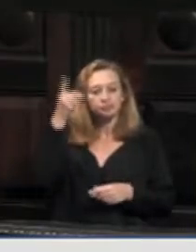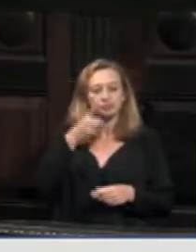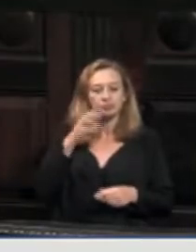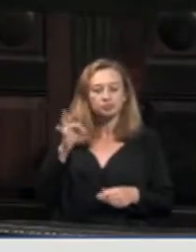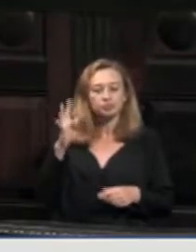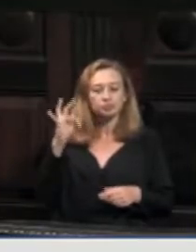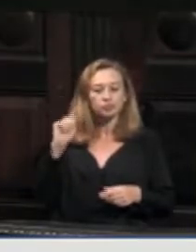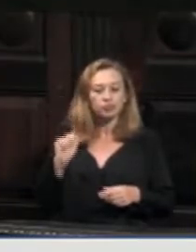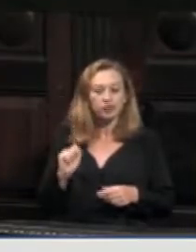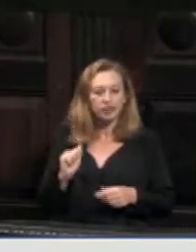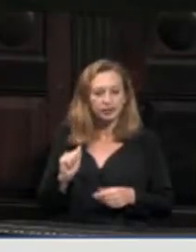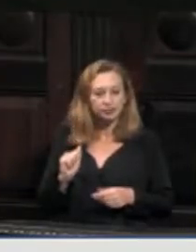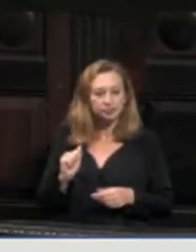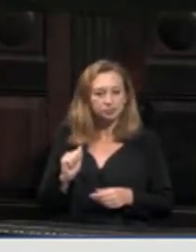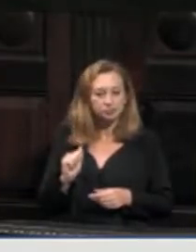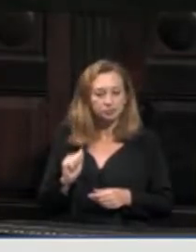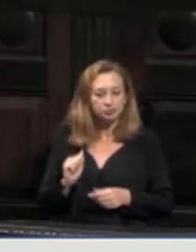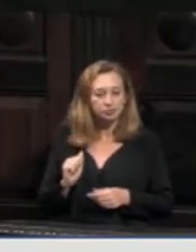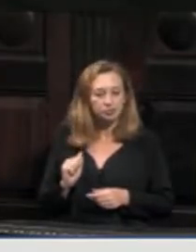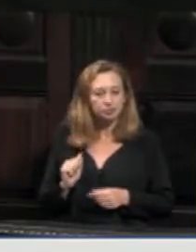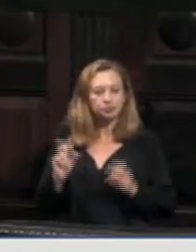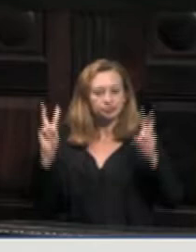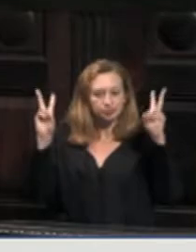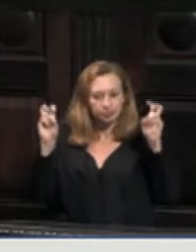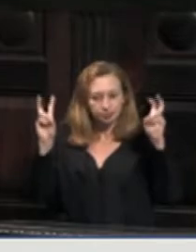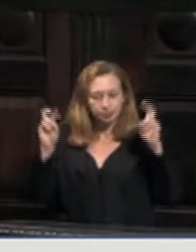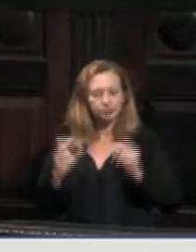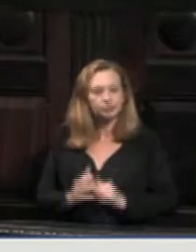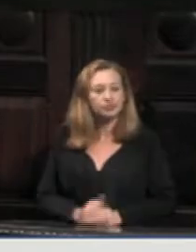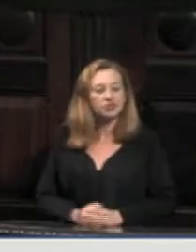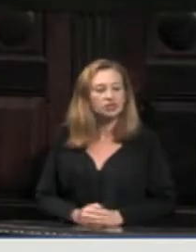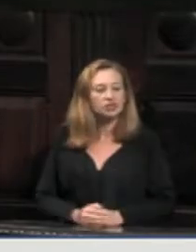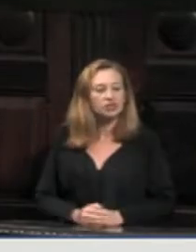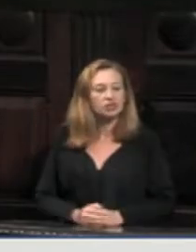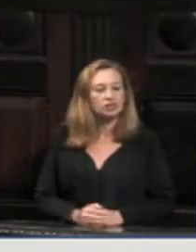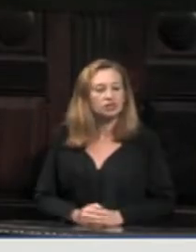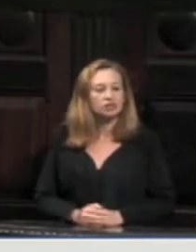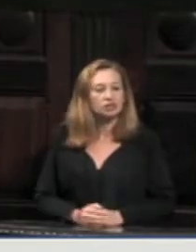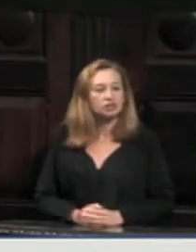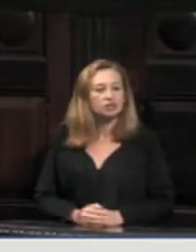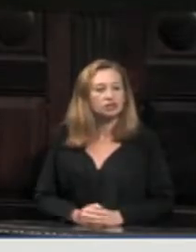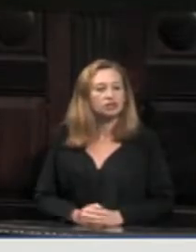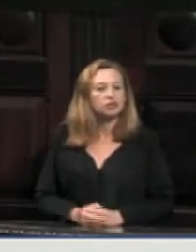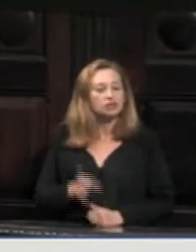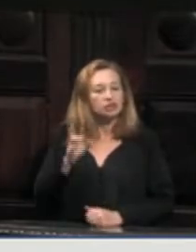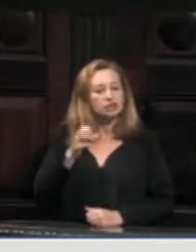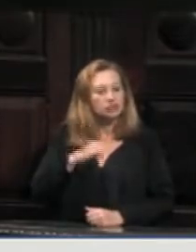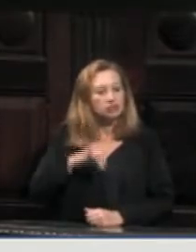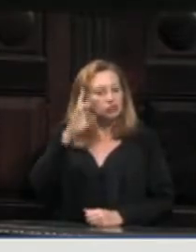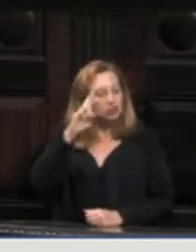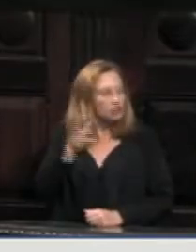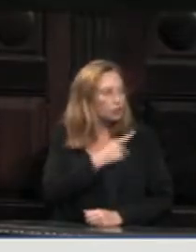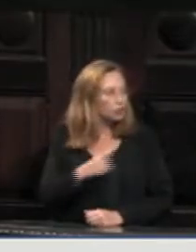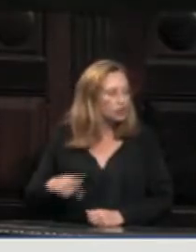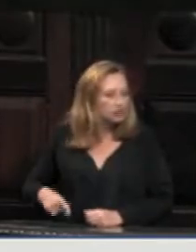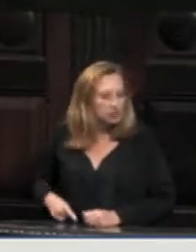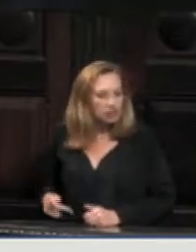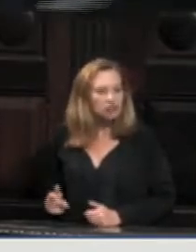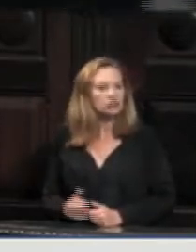Tutuca sobre essa matéria. E se o senhor